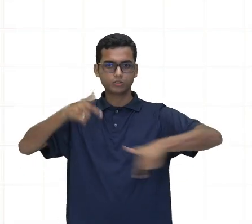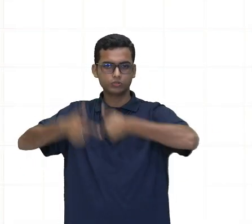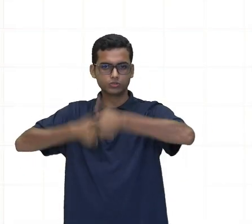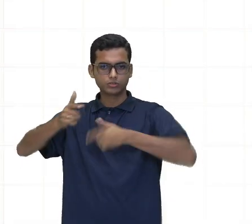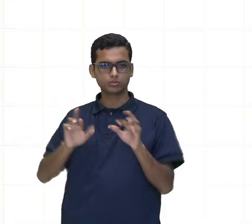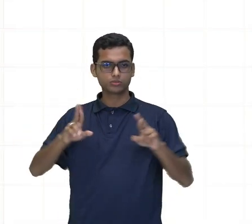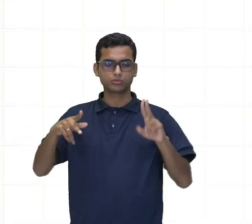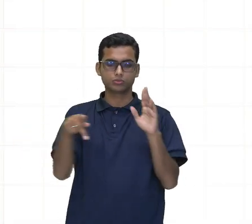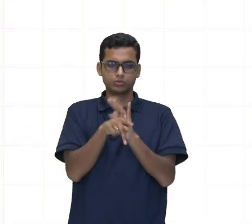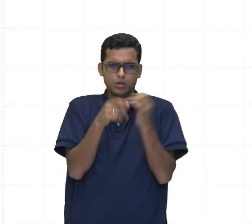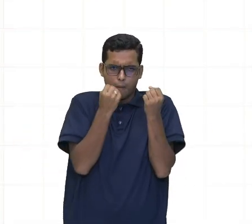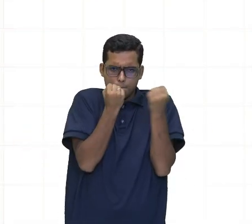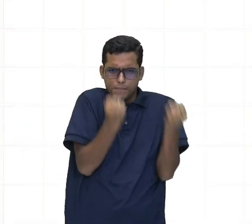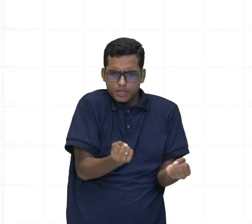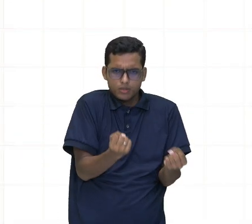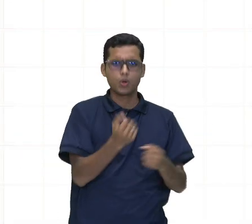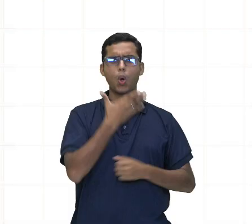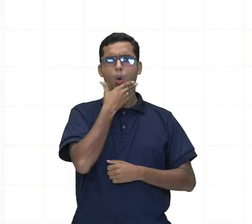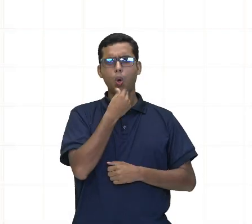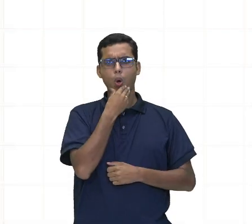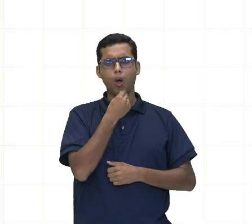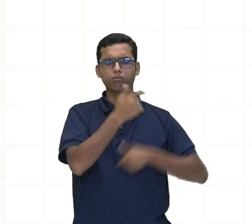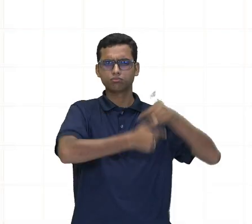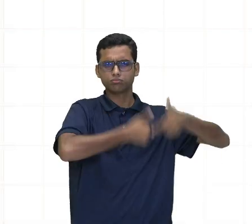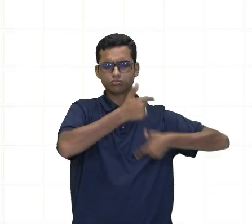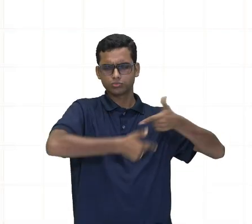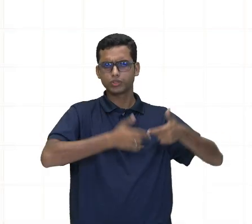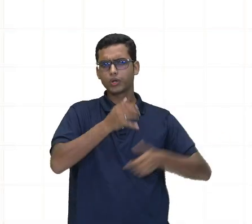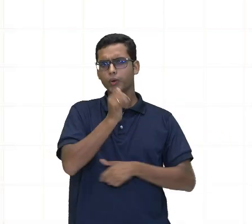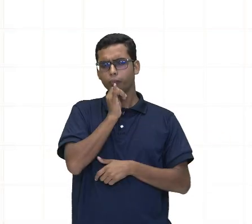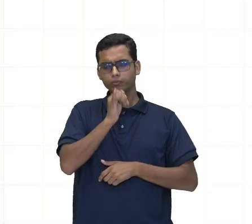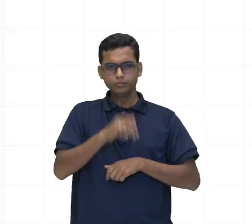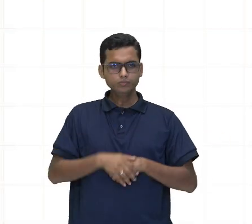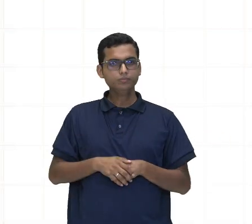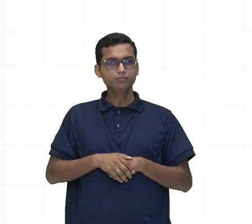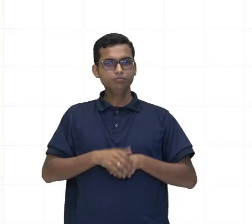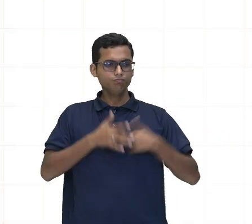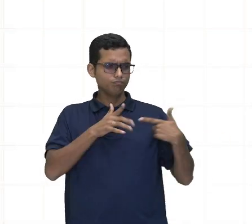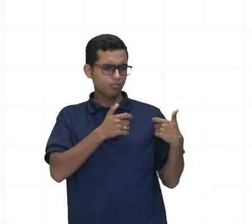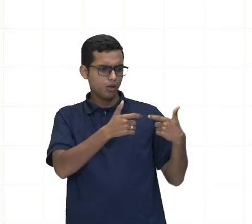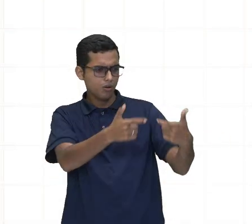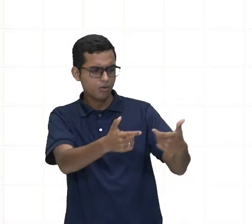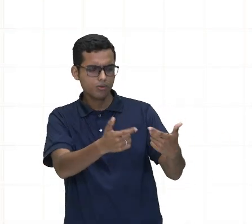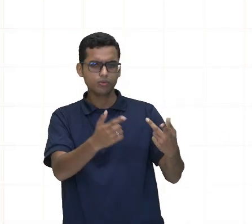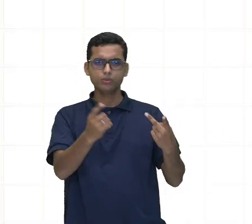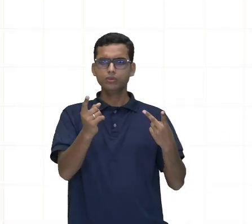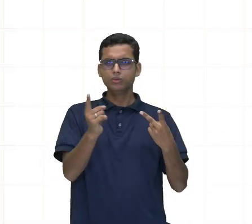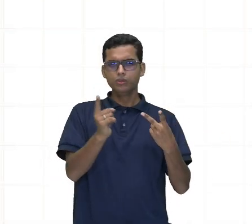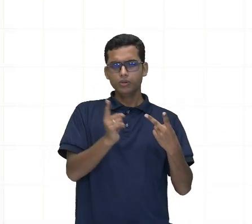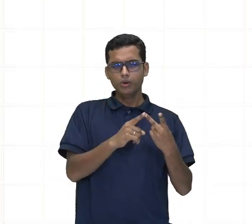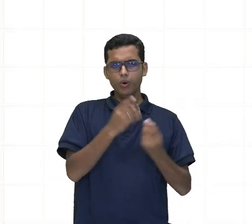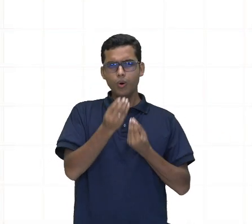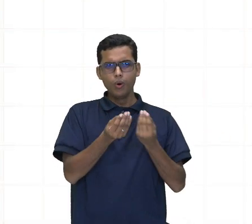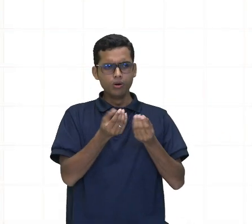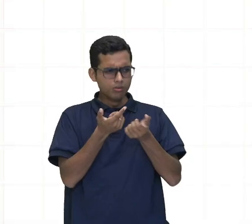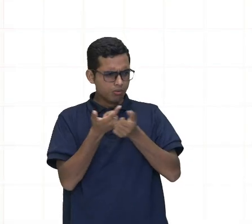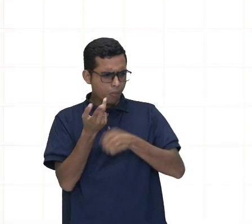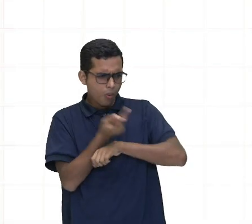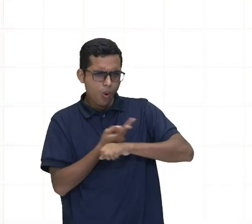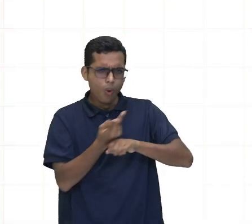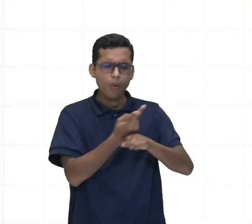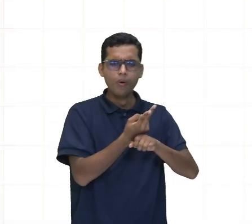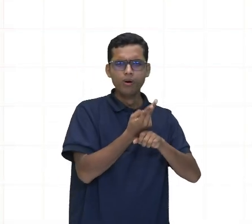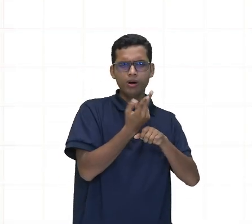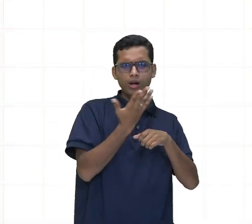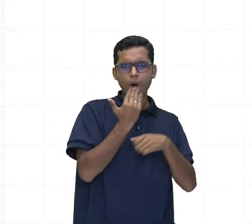pesado ficava a cargo dos homens, como, por exemplo, em relação a guerras, em relação também à caça, era